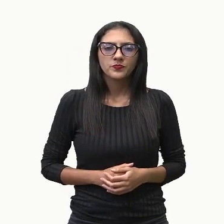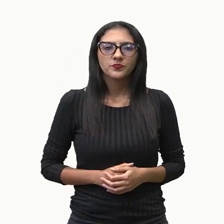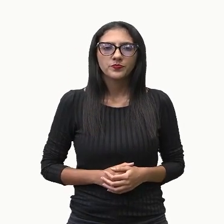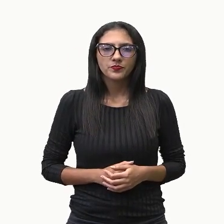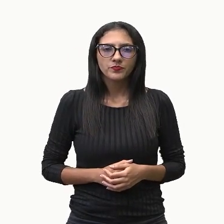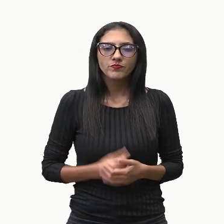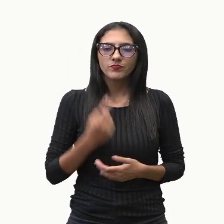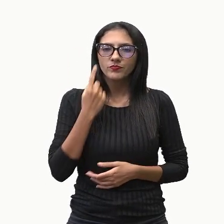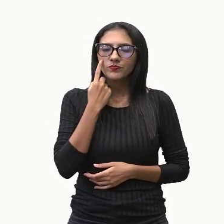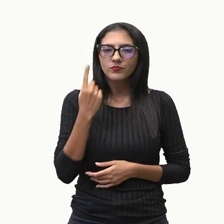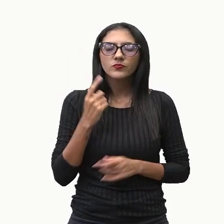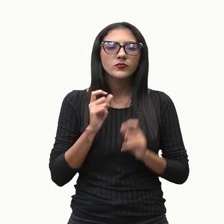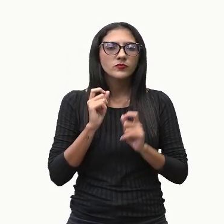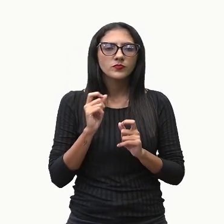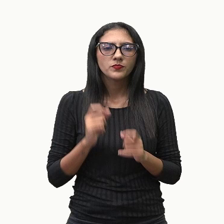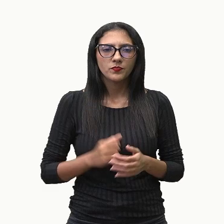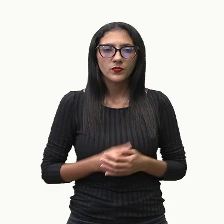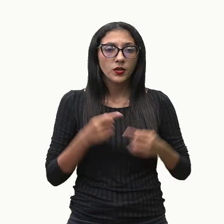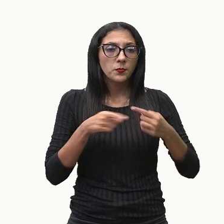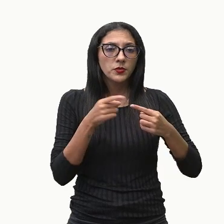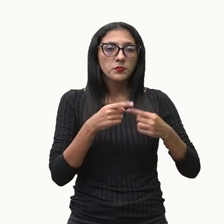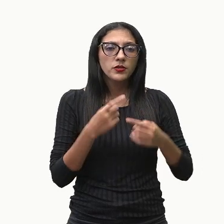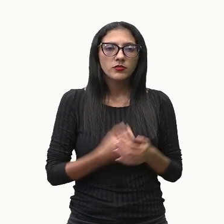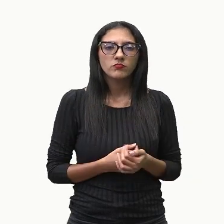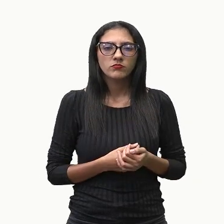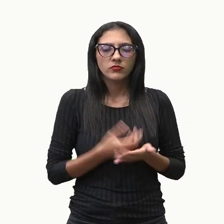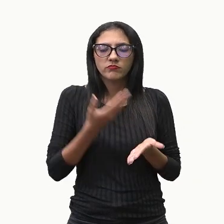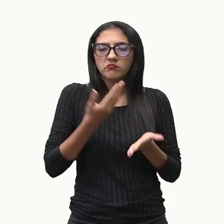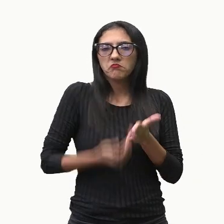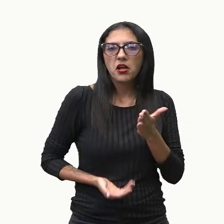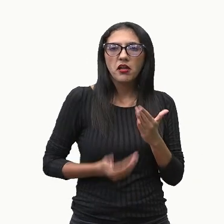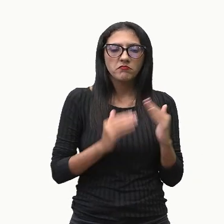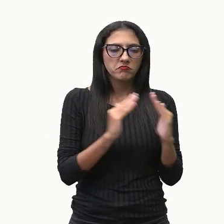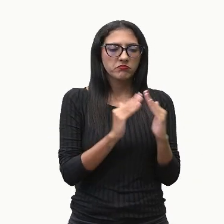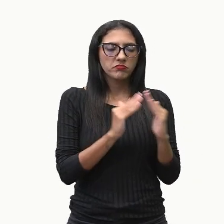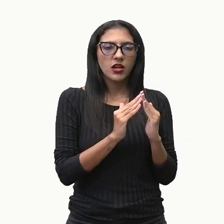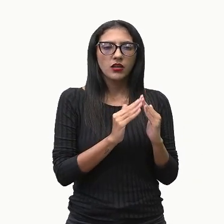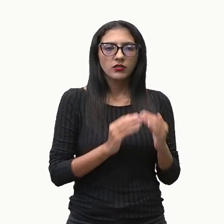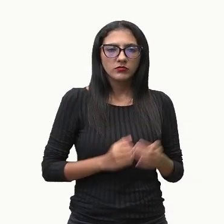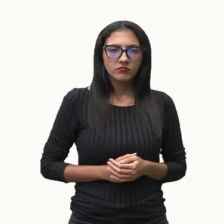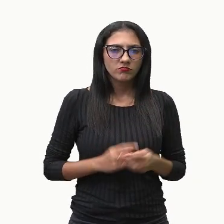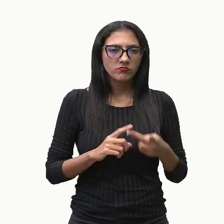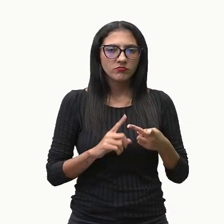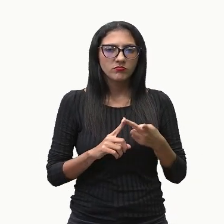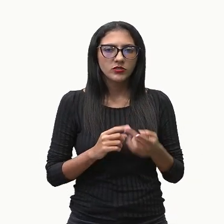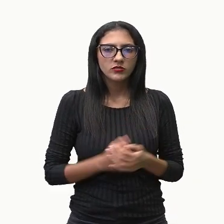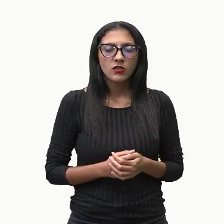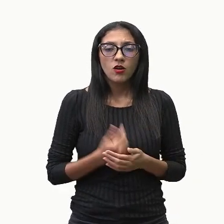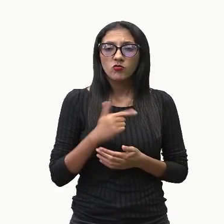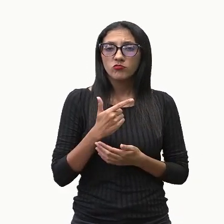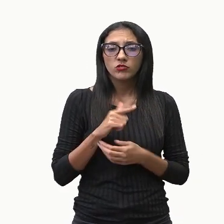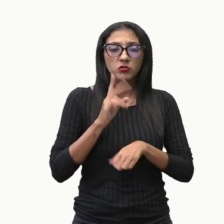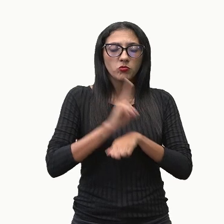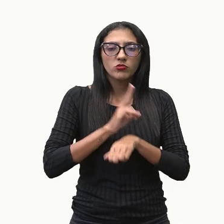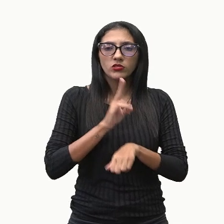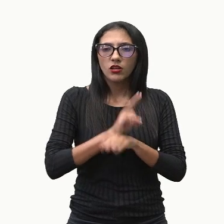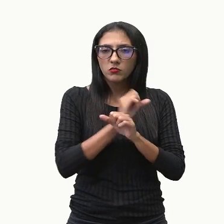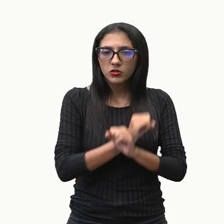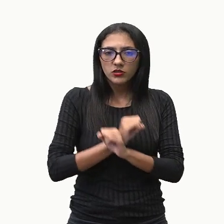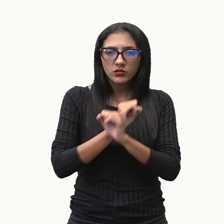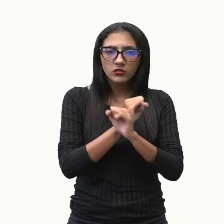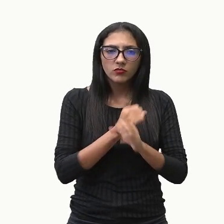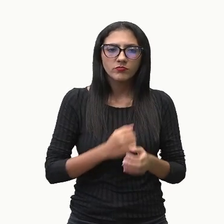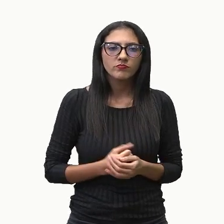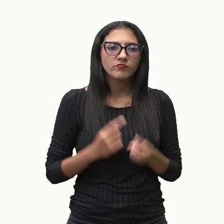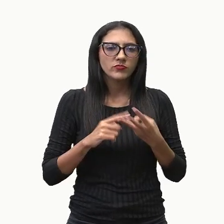Incluem aí, então, entre essas razões, a perda de lar e da propriedade, falta de reconhecimento e proteção legal,